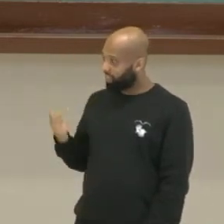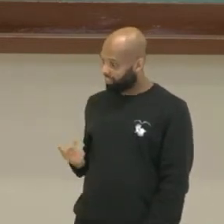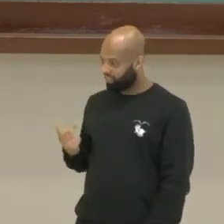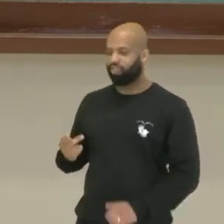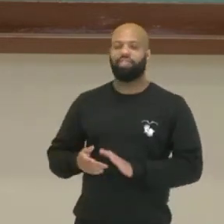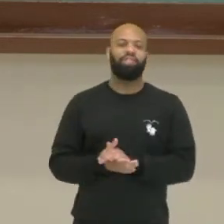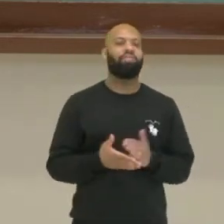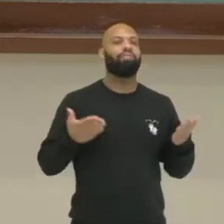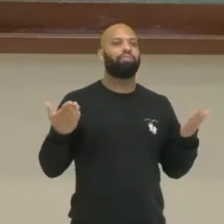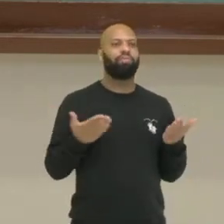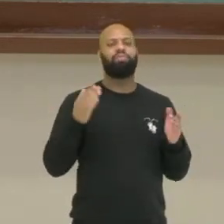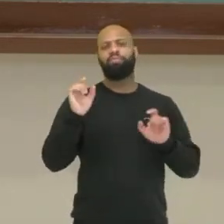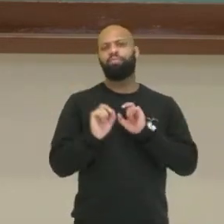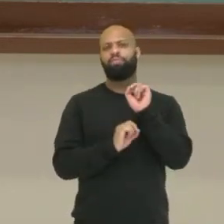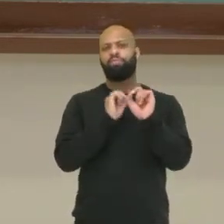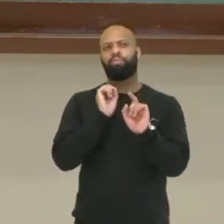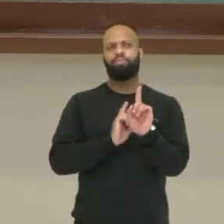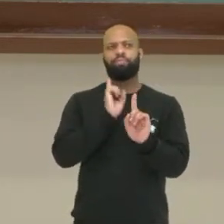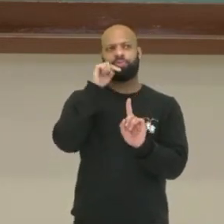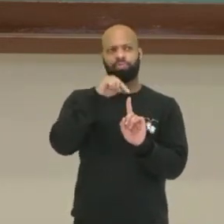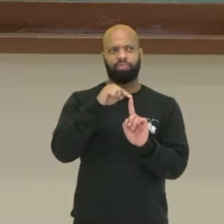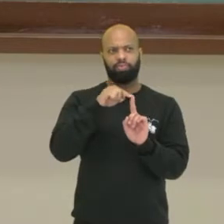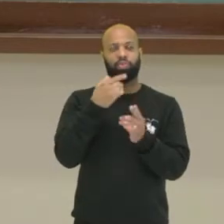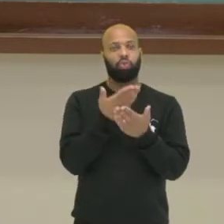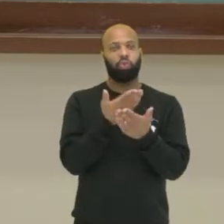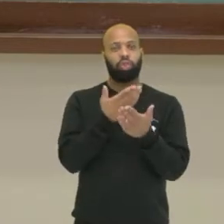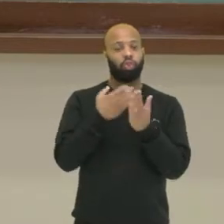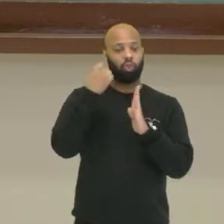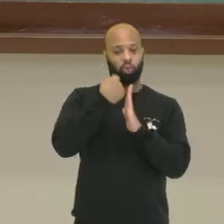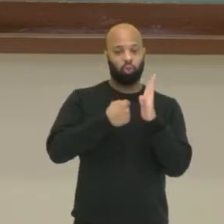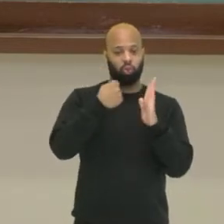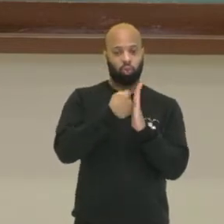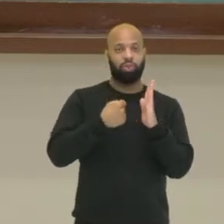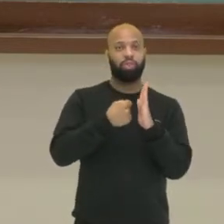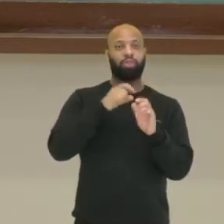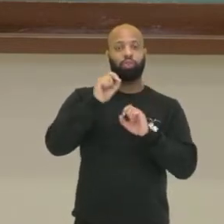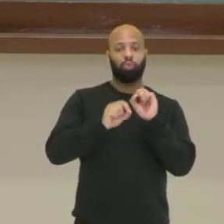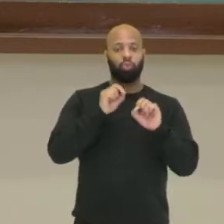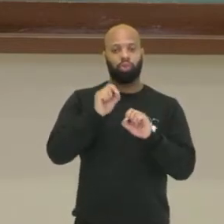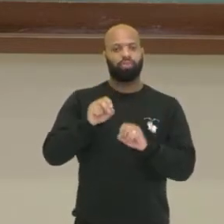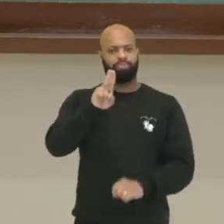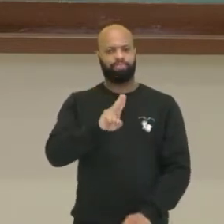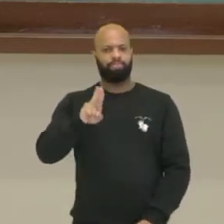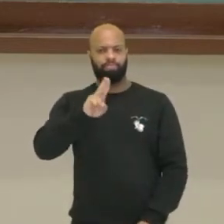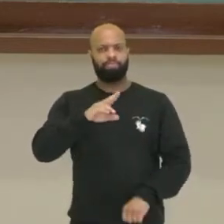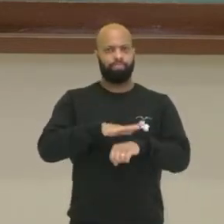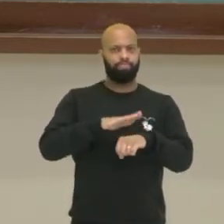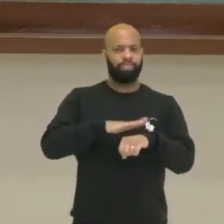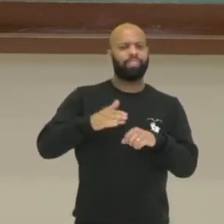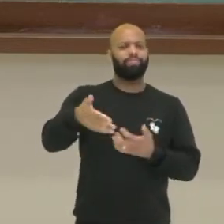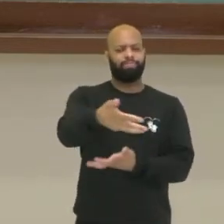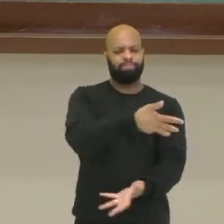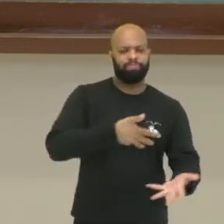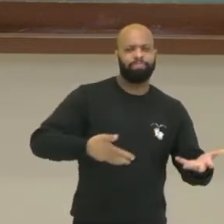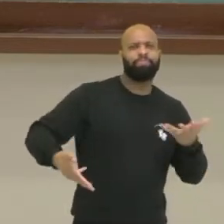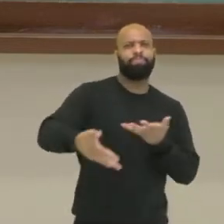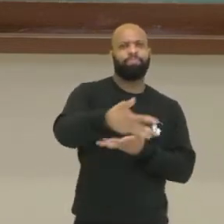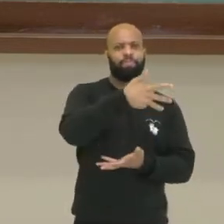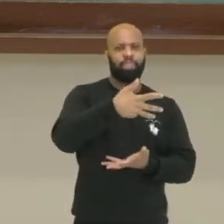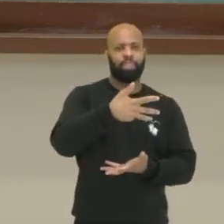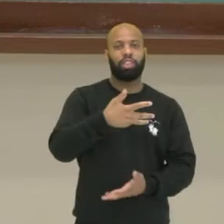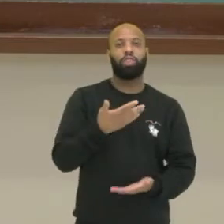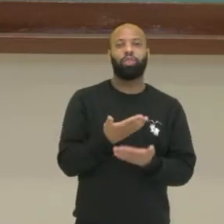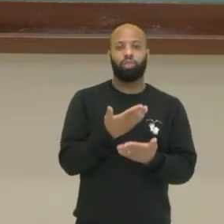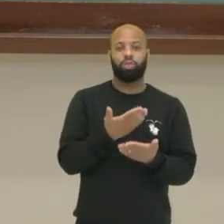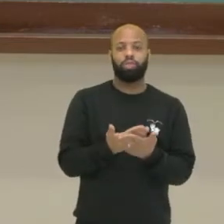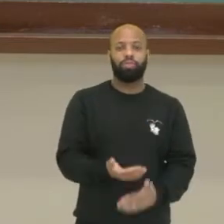E hoje nós vamos falar de lutas como instrumento mediador. Vamos